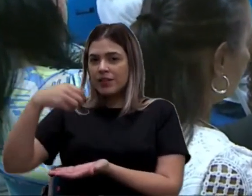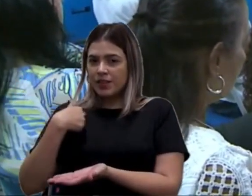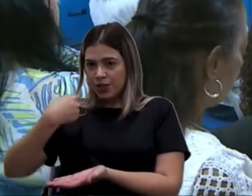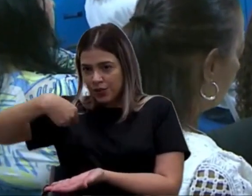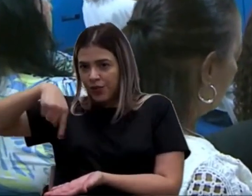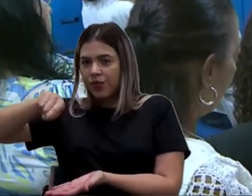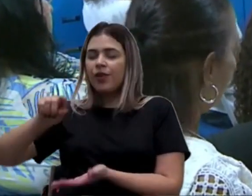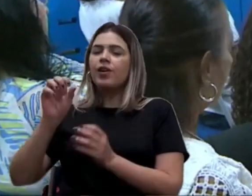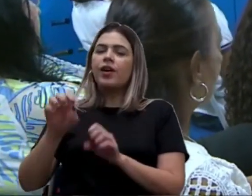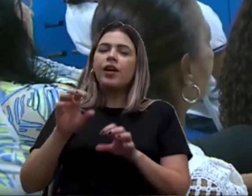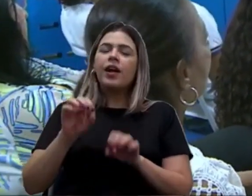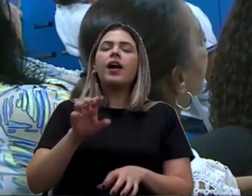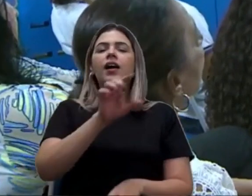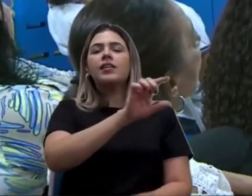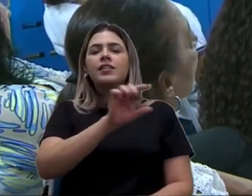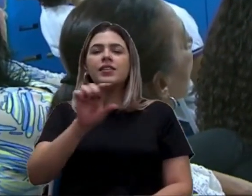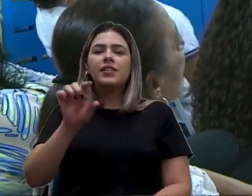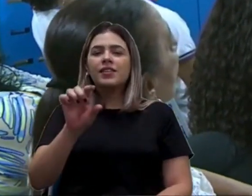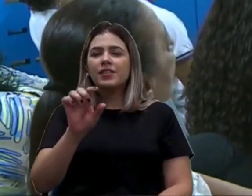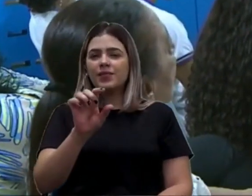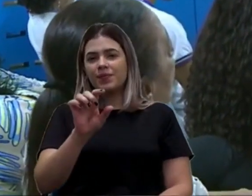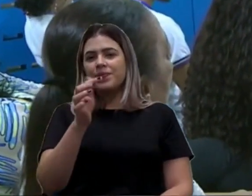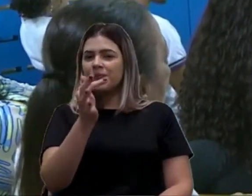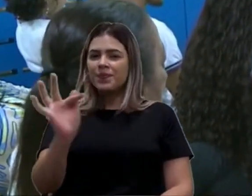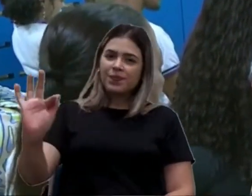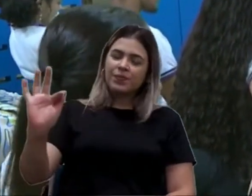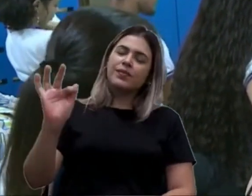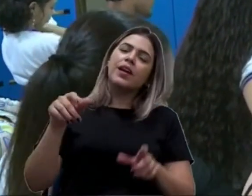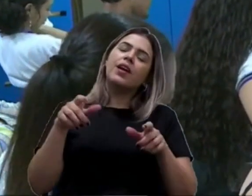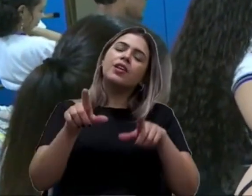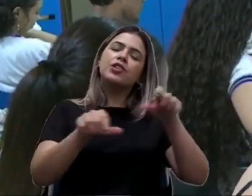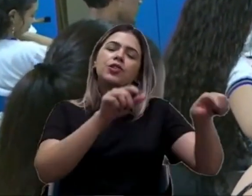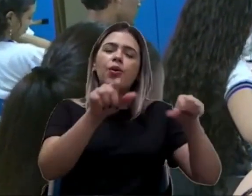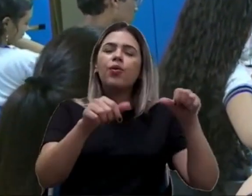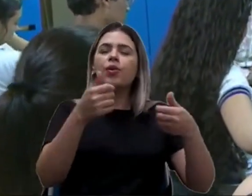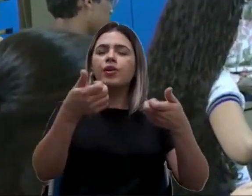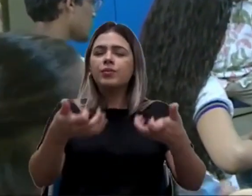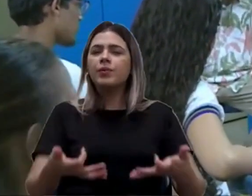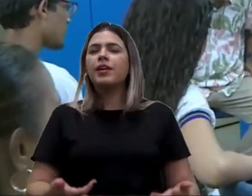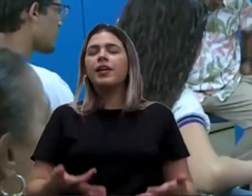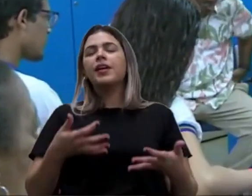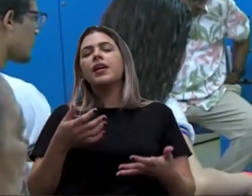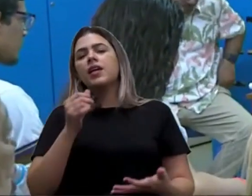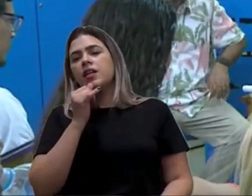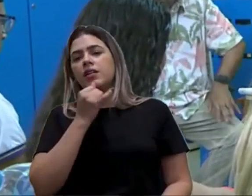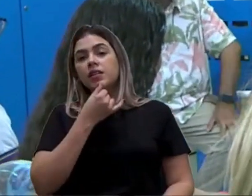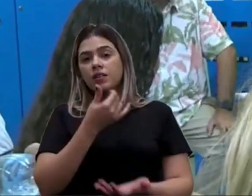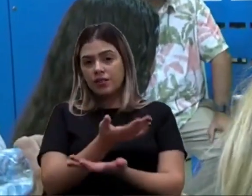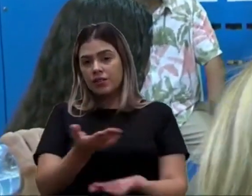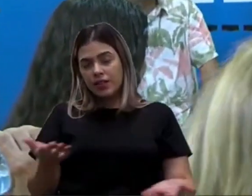aula na sorbone contei como é que era o método de seleção e lamentando com eles que